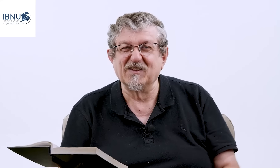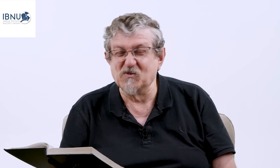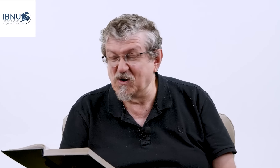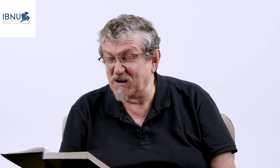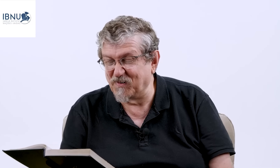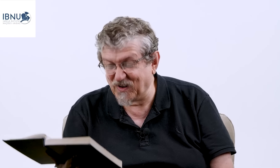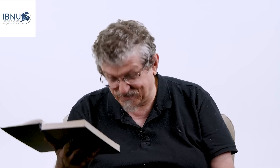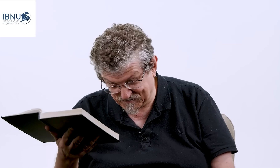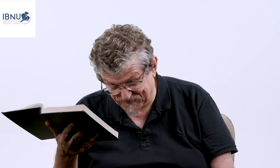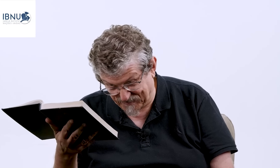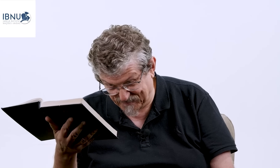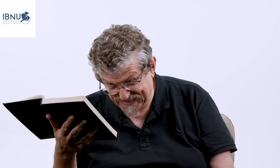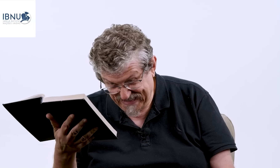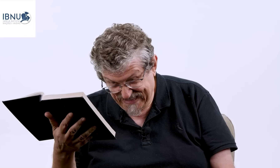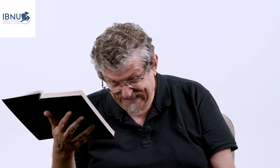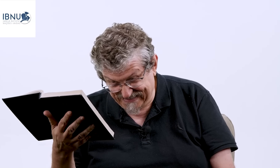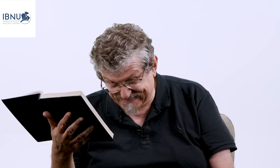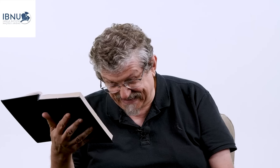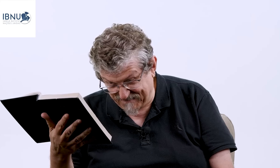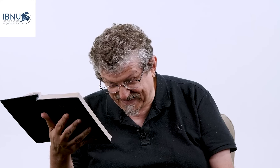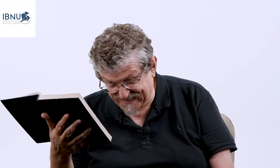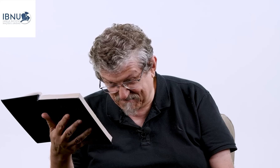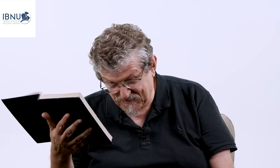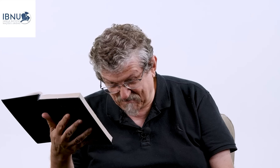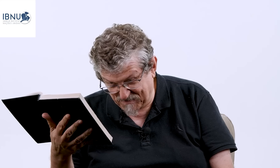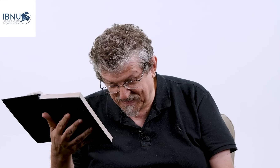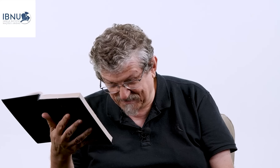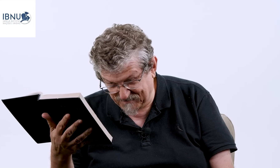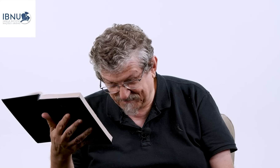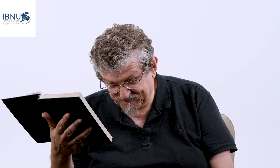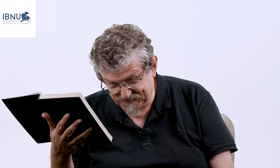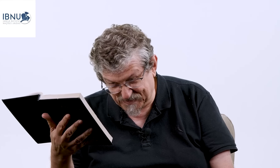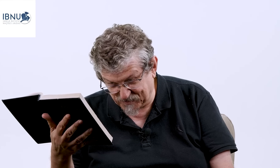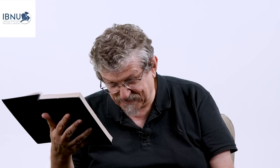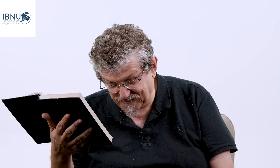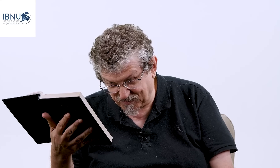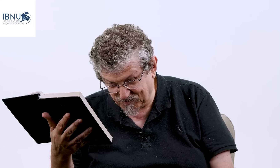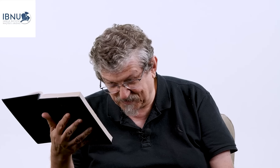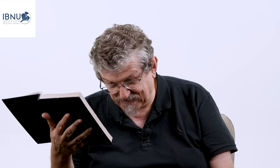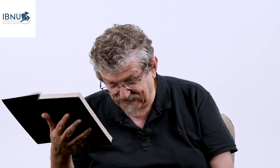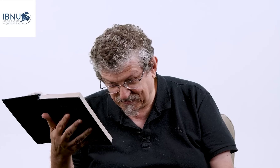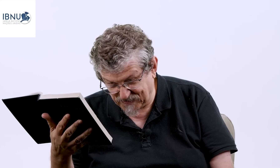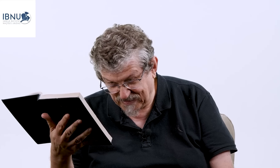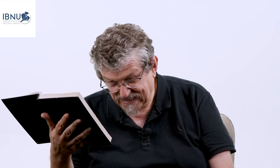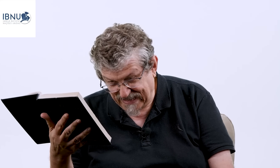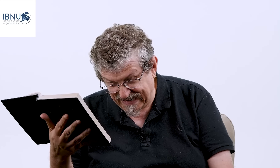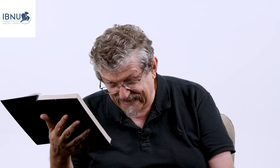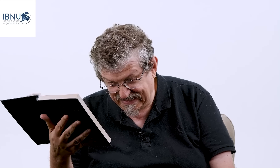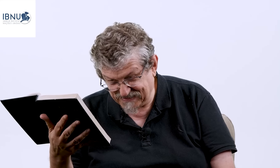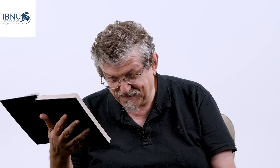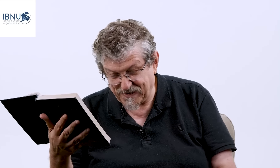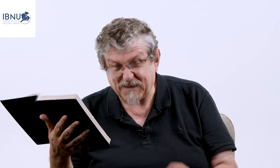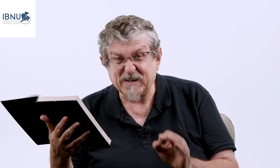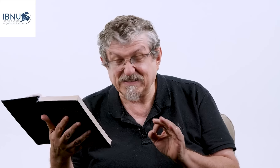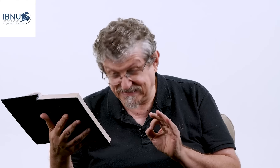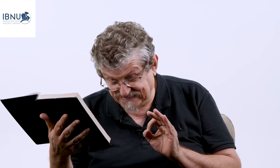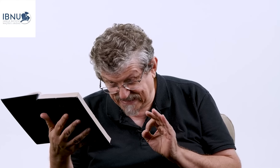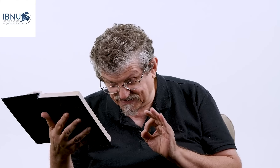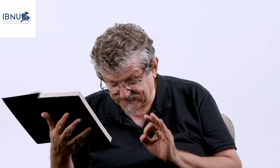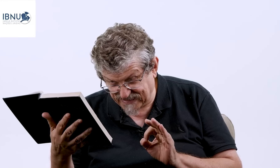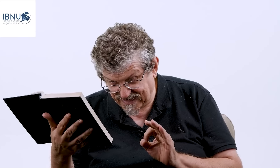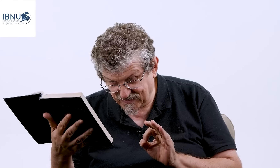que o apóstolo Paulo escreve aqui. Meu amigo, diz o texto o seguinte, além dele falar para a